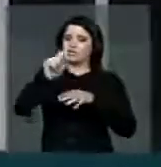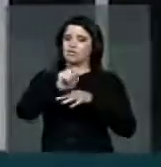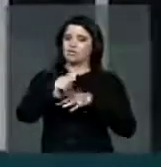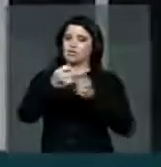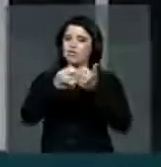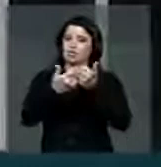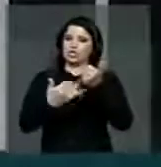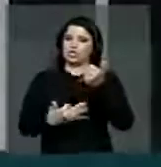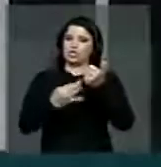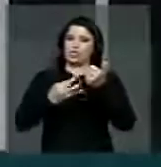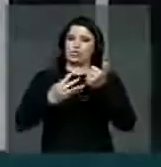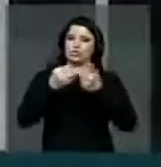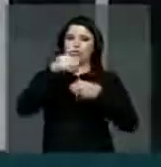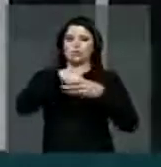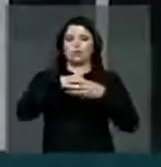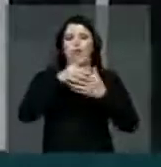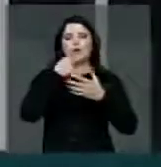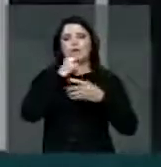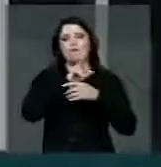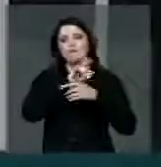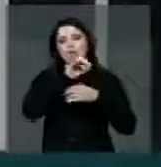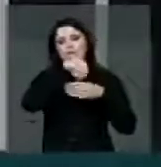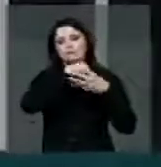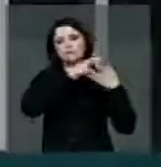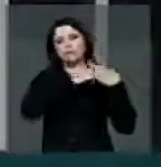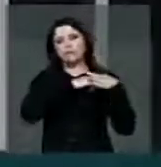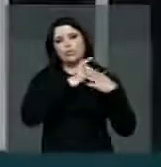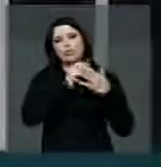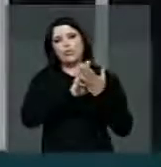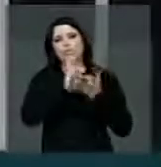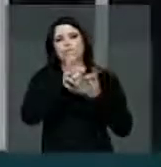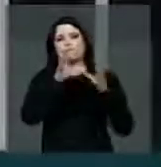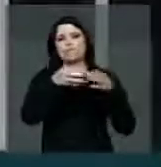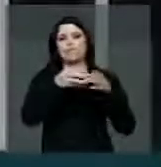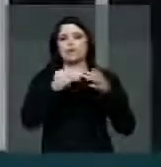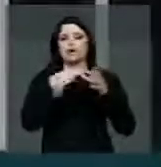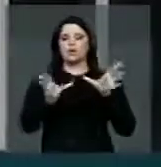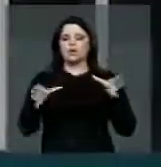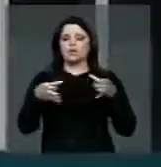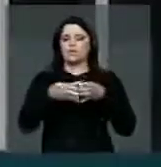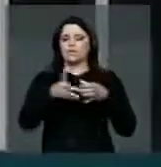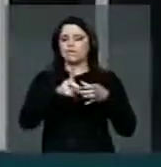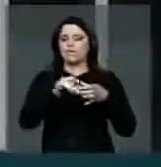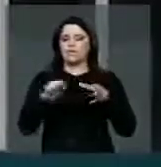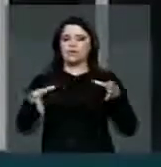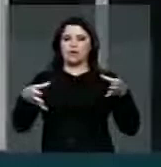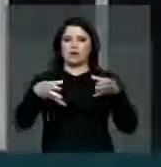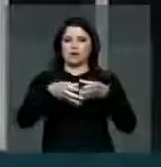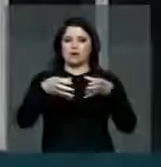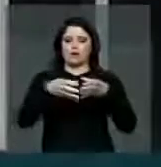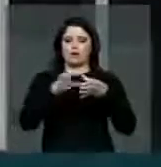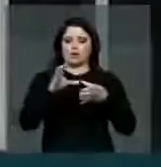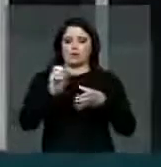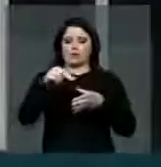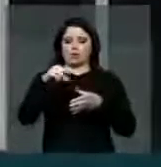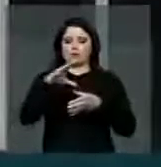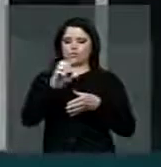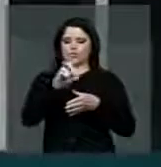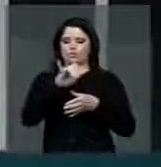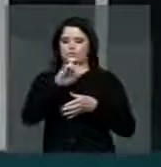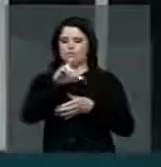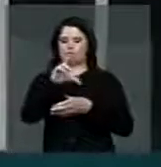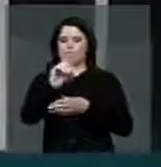diretoria, portanto, que tem a prerrogativa de conduzir o destino deste grande consórcio, que é o consórcio